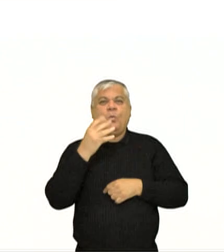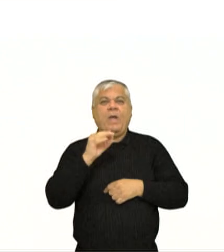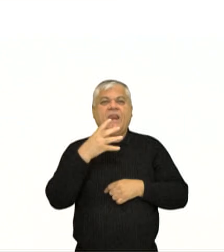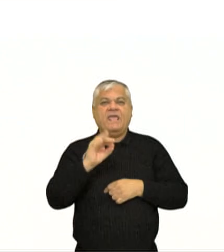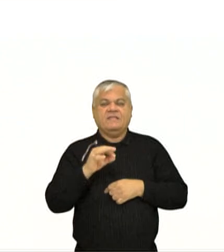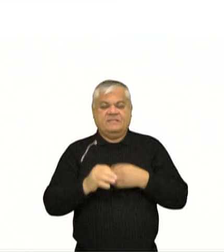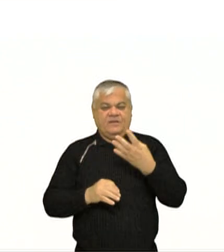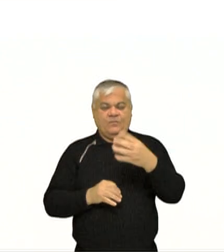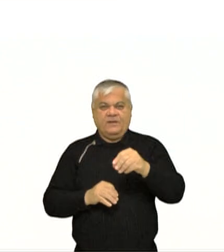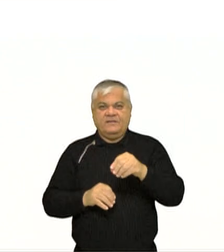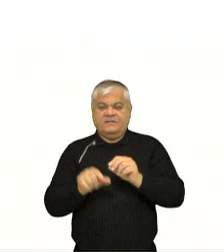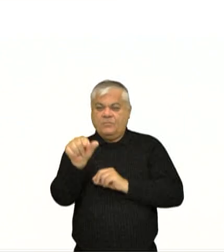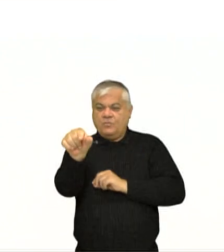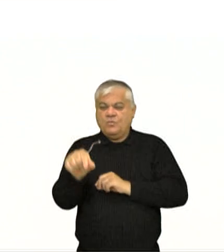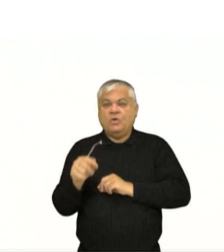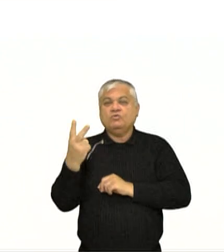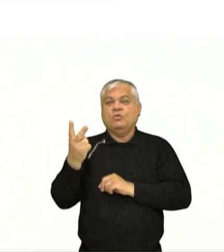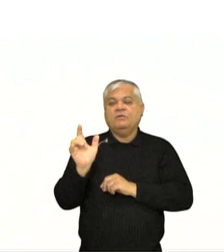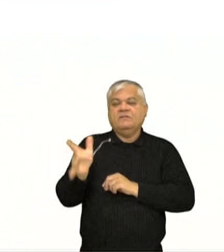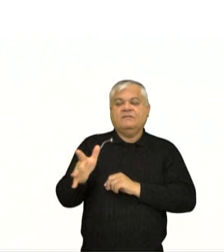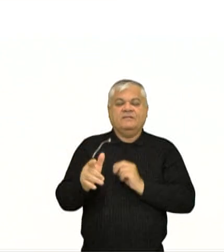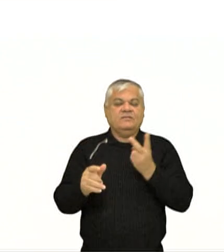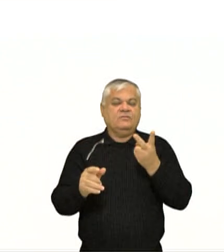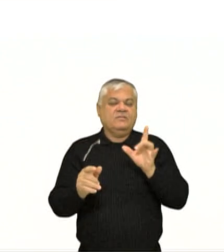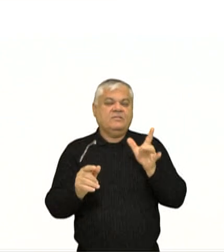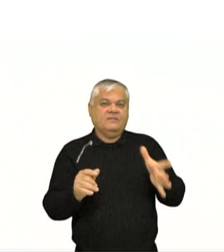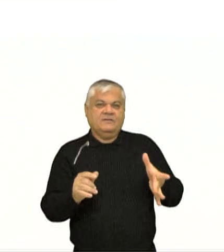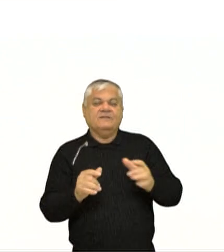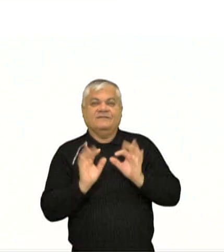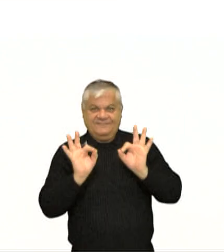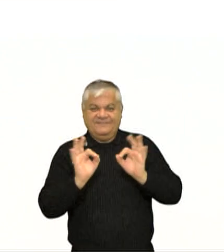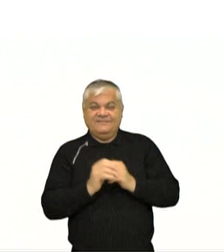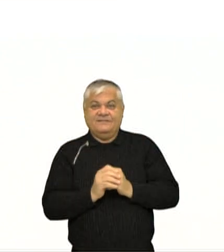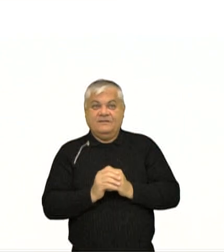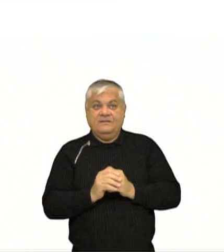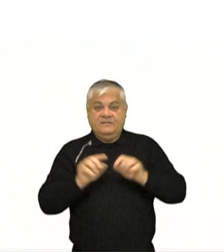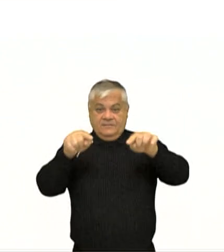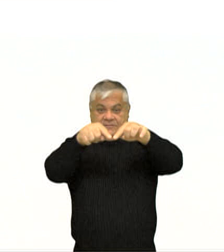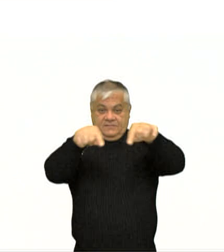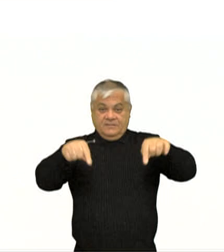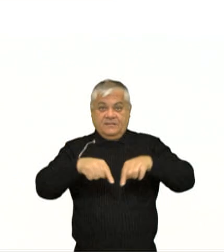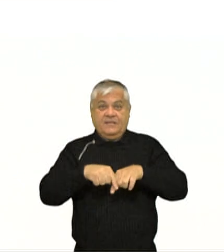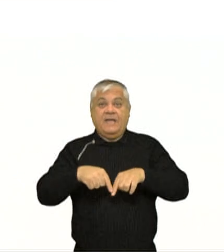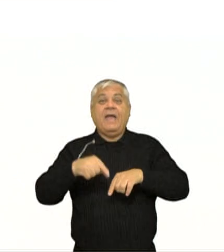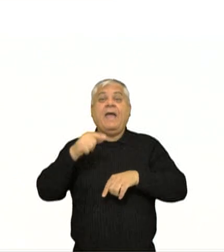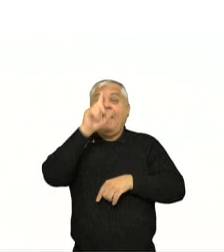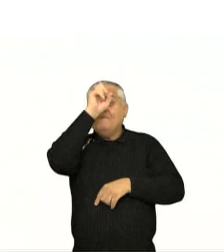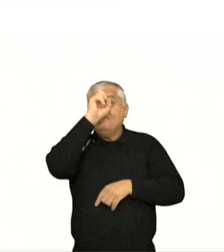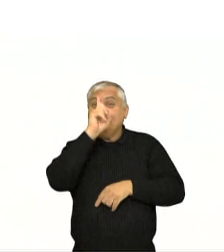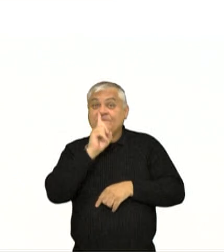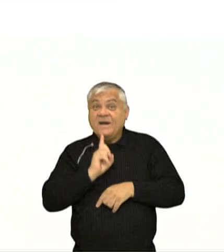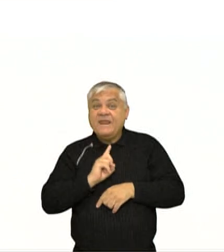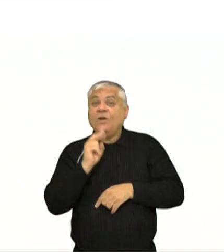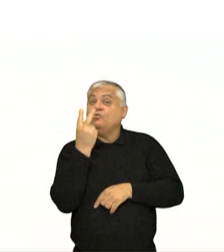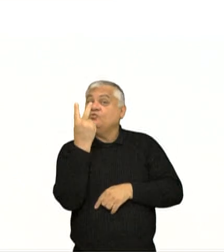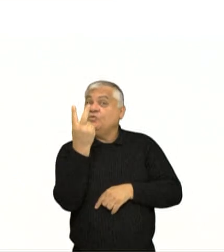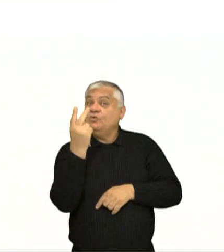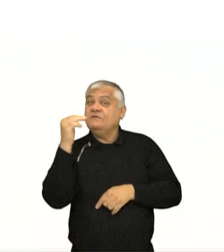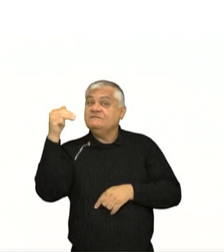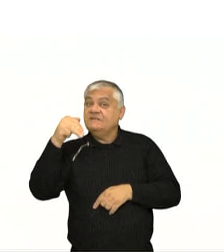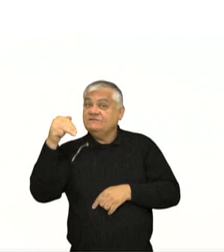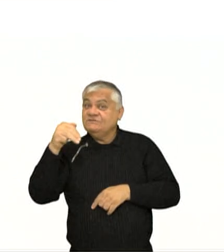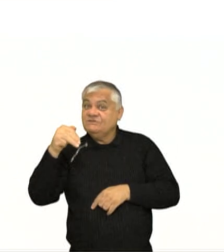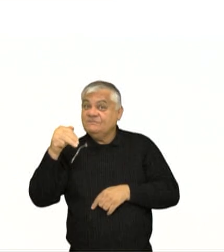centímetros, como na figura aqui abaixo. Ó. Então, esse pedaço aqui todo amarelo, esse quadrado todo amarelo, é o